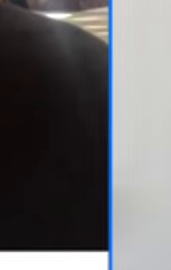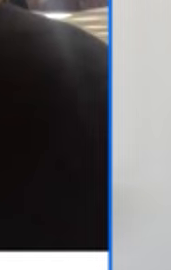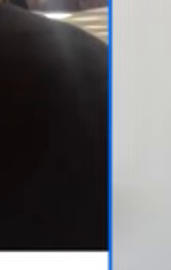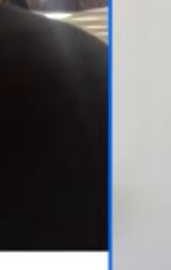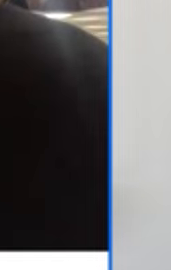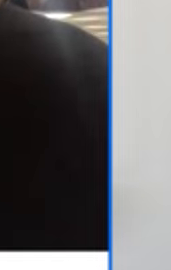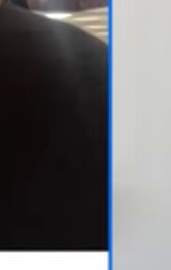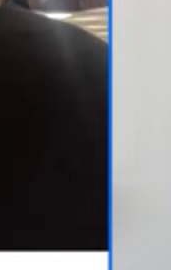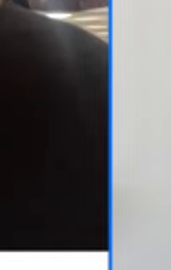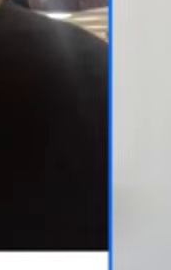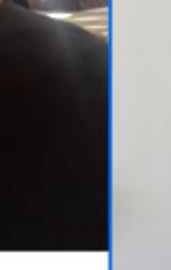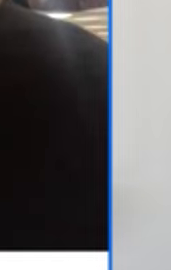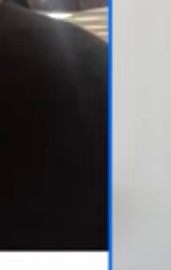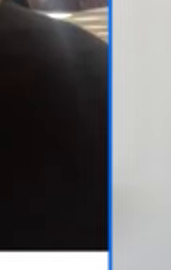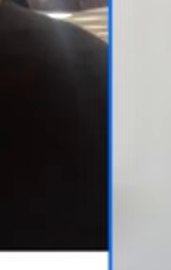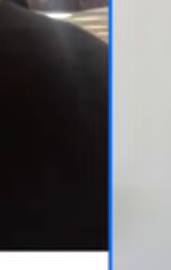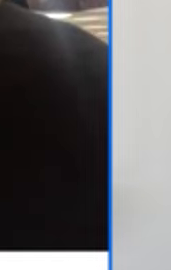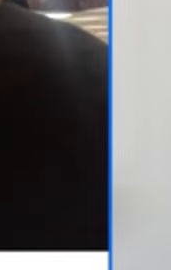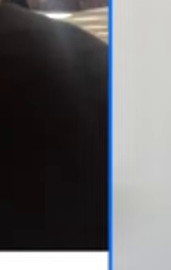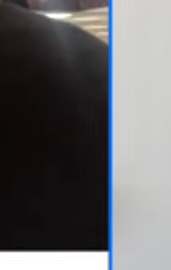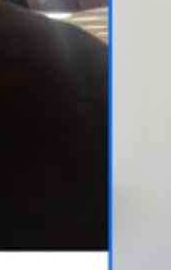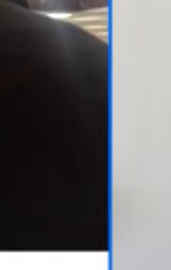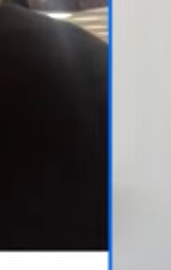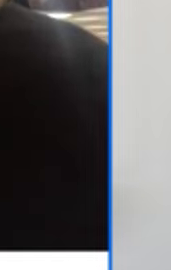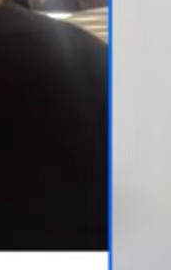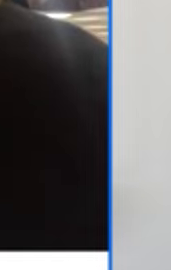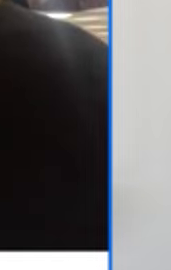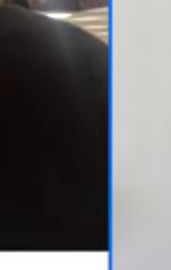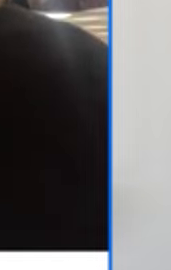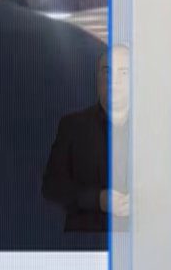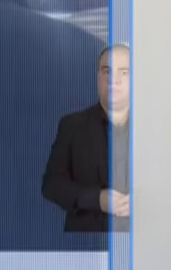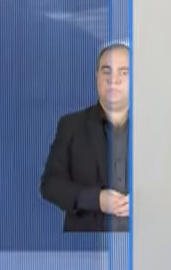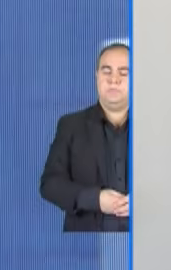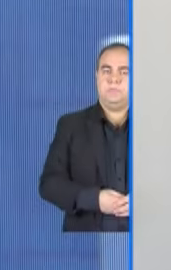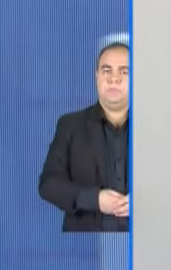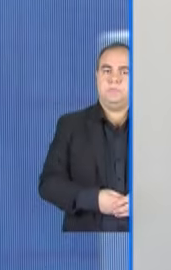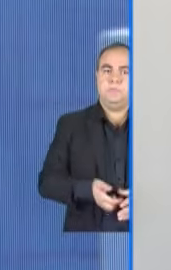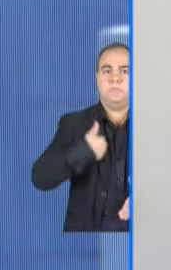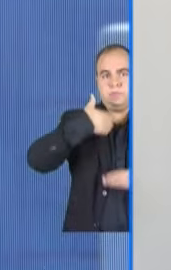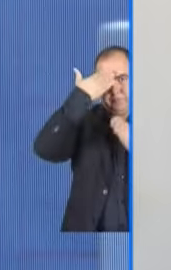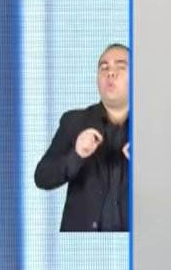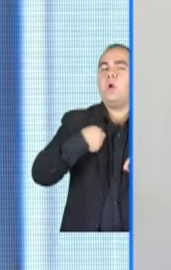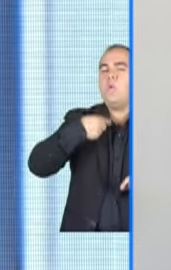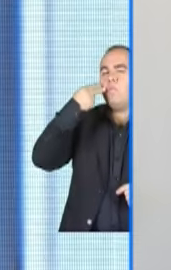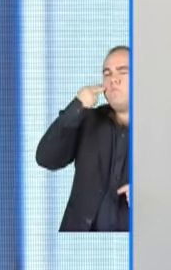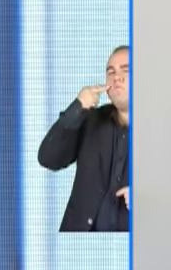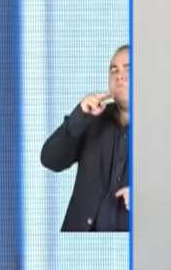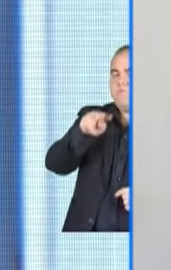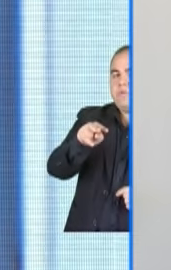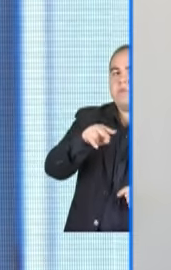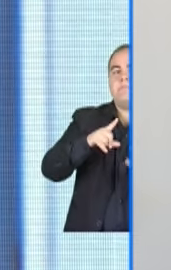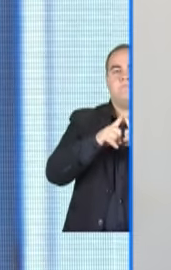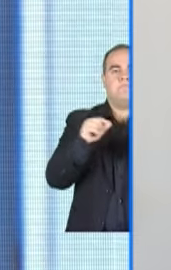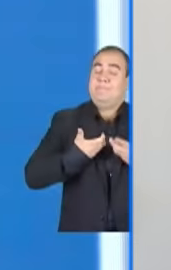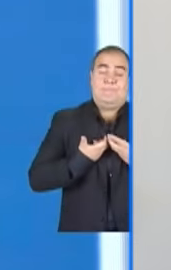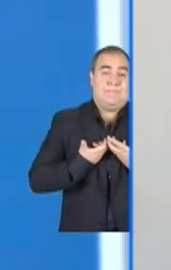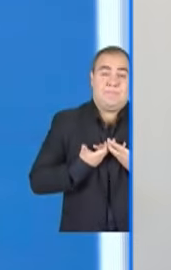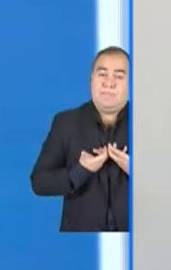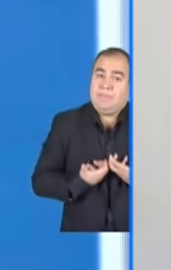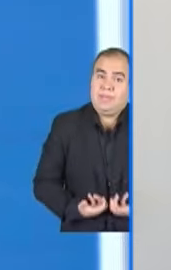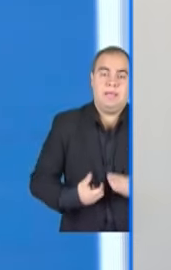taxa de rejeição é quando o eleitor ele não diz que não vai votar de jeito nenhum no candidato,